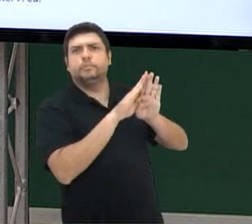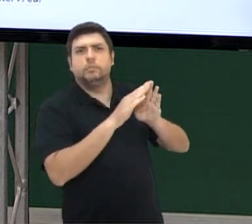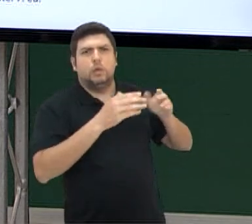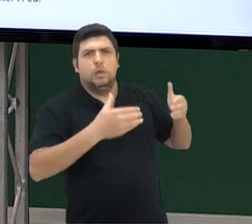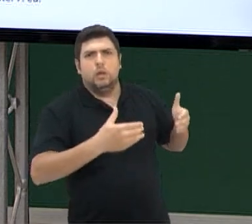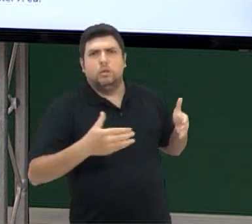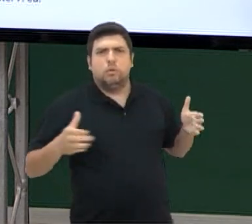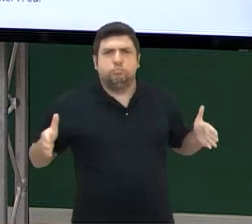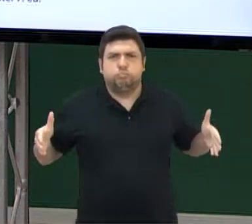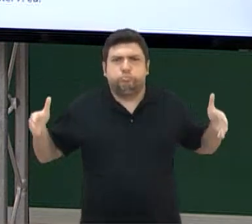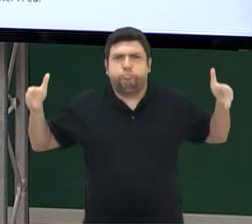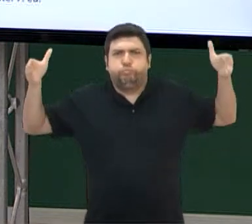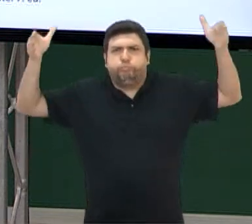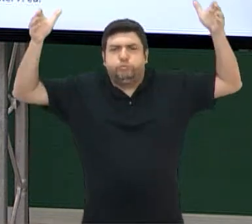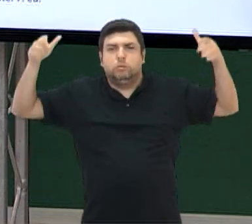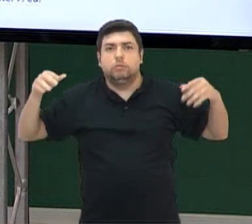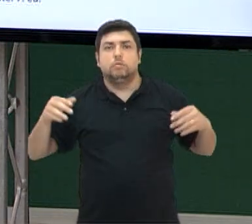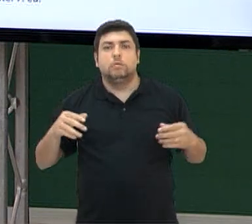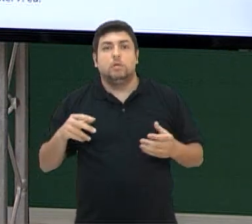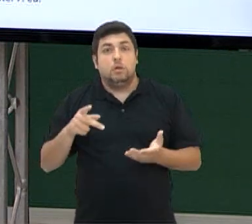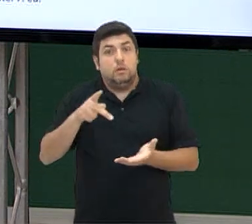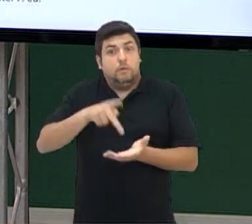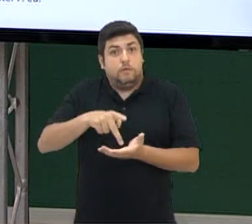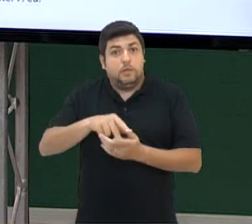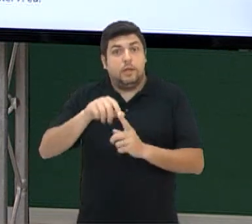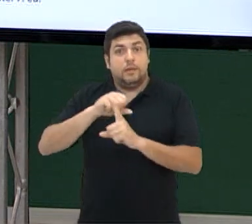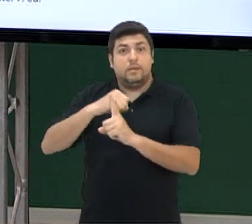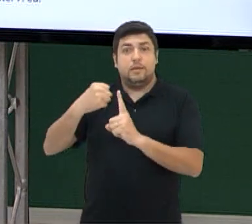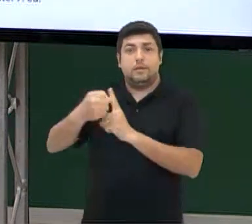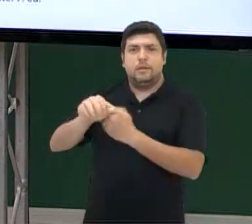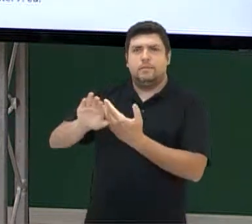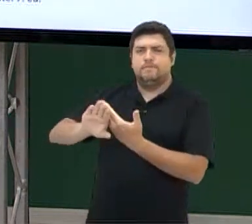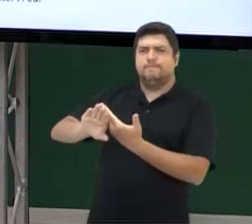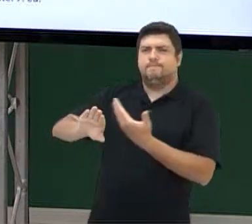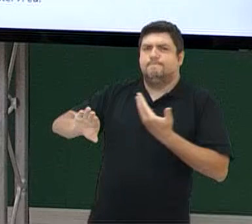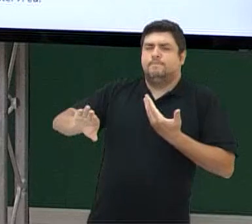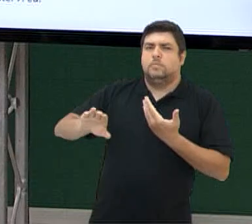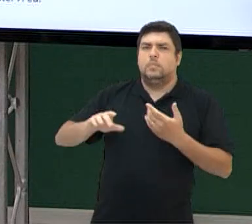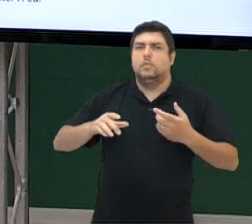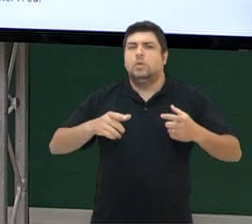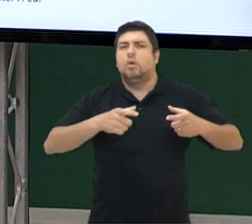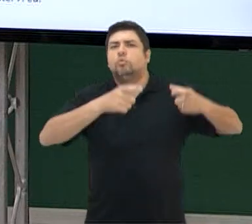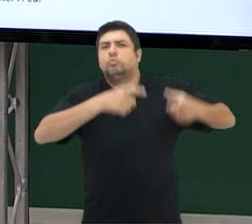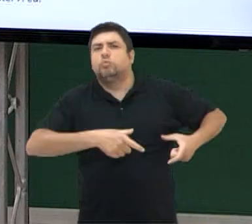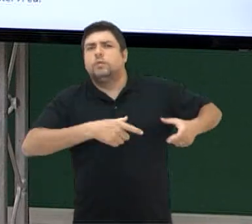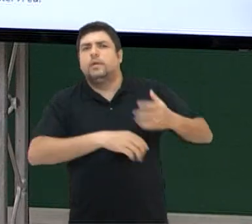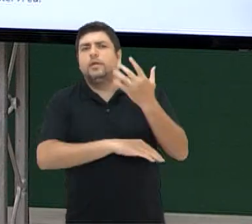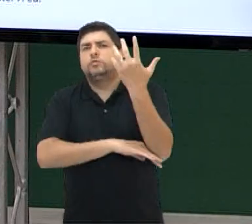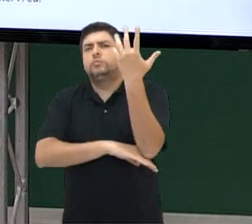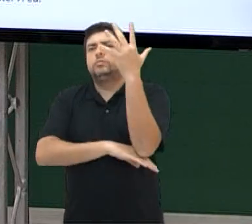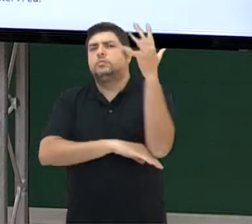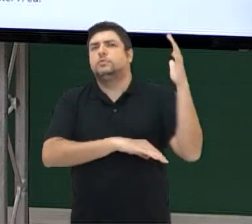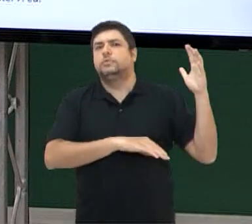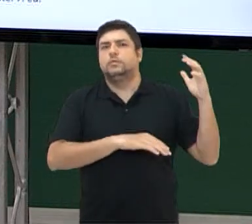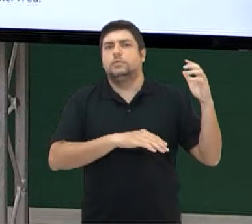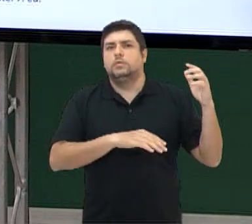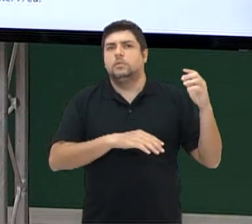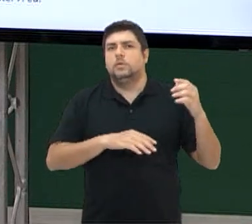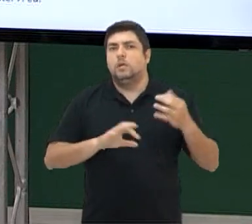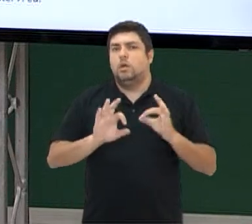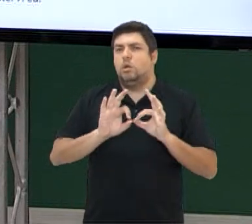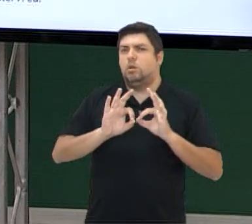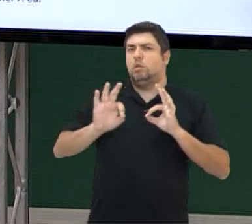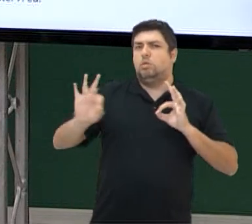vezes isolamento social, né? em regiões de florestas, de campos, aonde está longe da sociedade